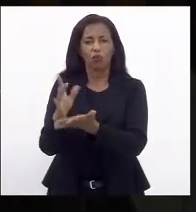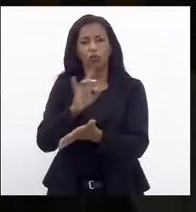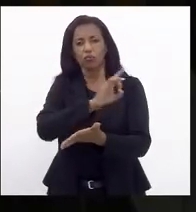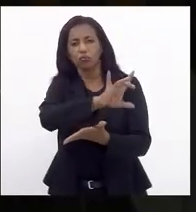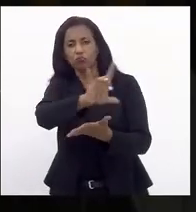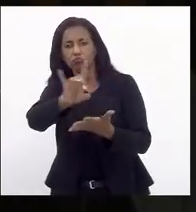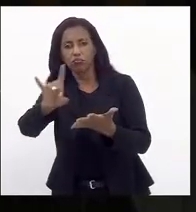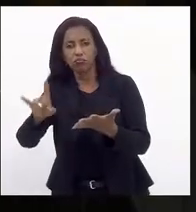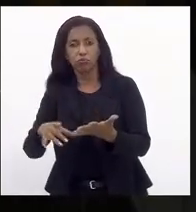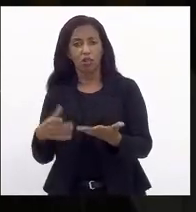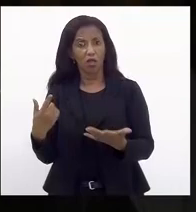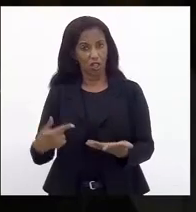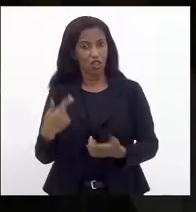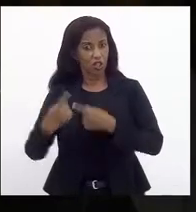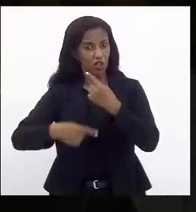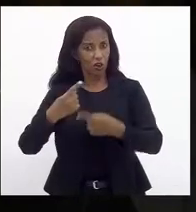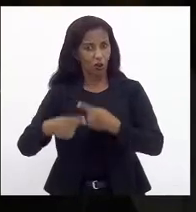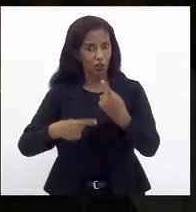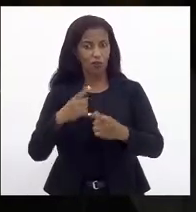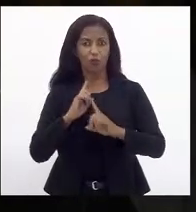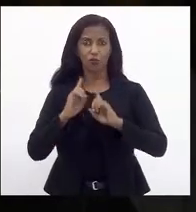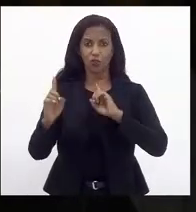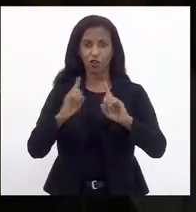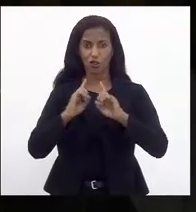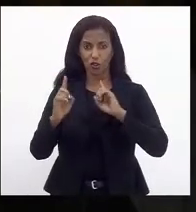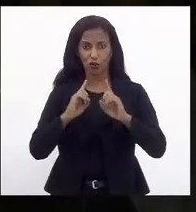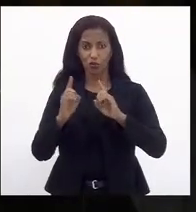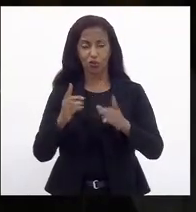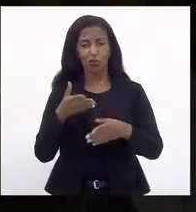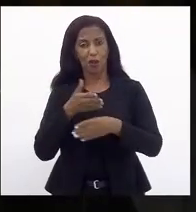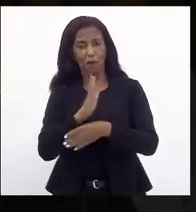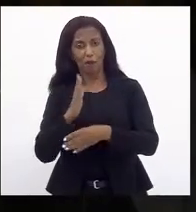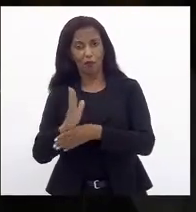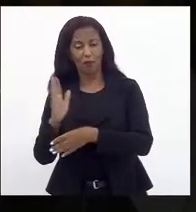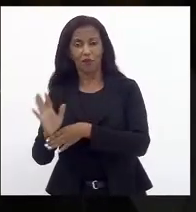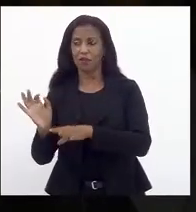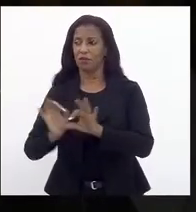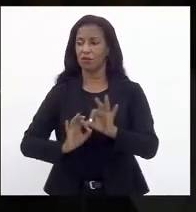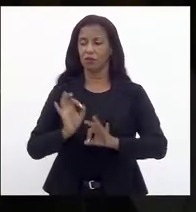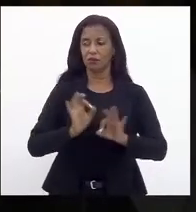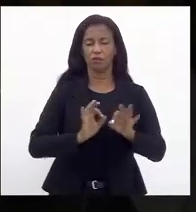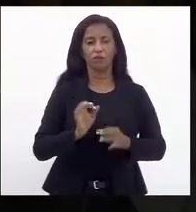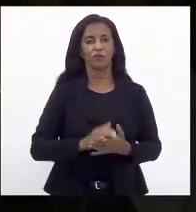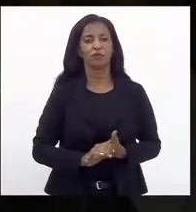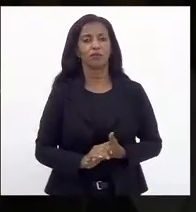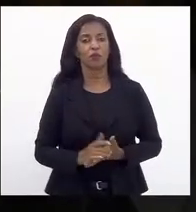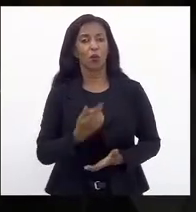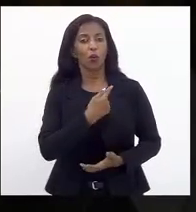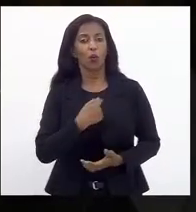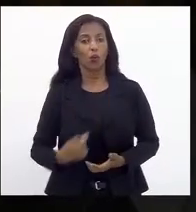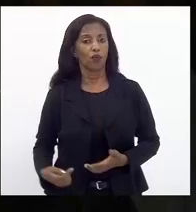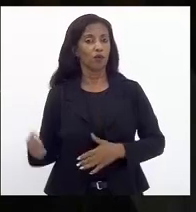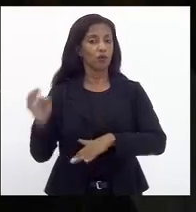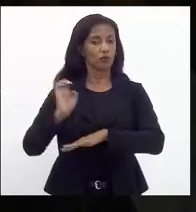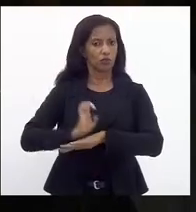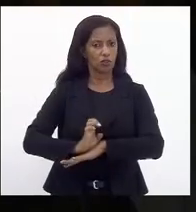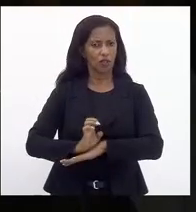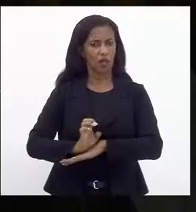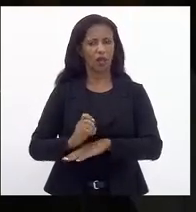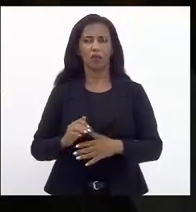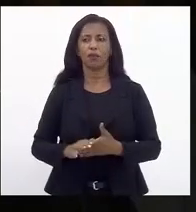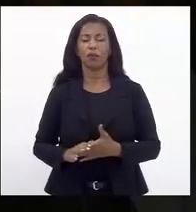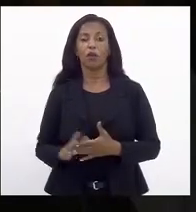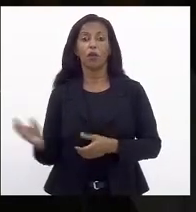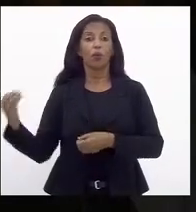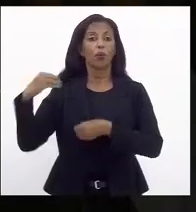outros pontos que nós vamos debater ao longo da aprovação e da discussão dos projetos o governo do estado e